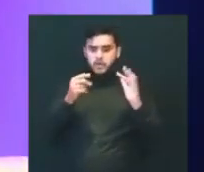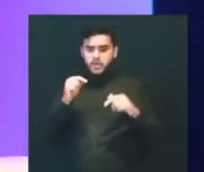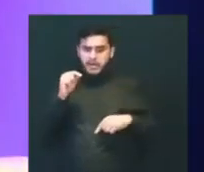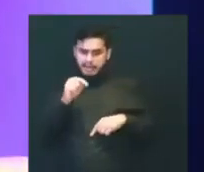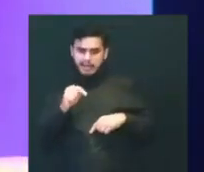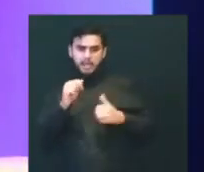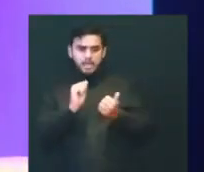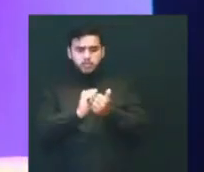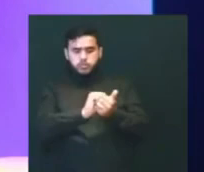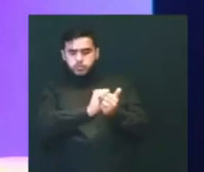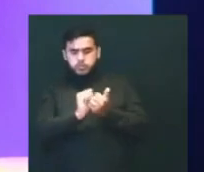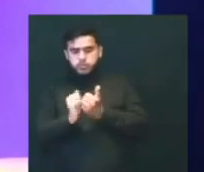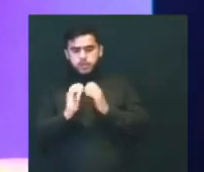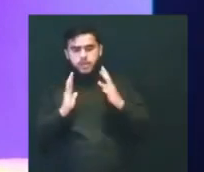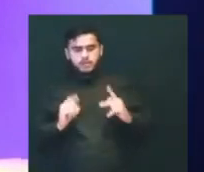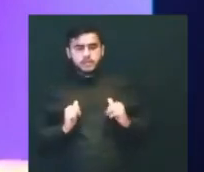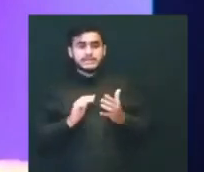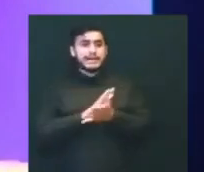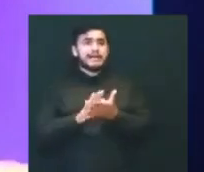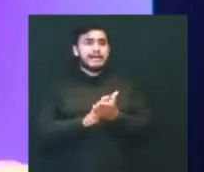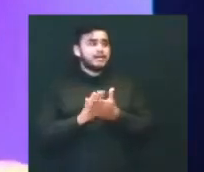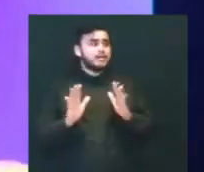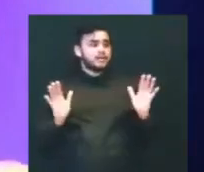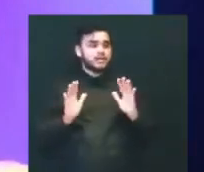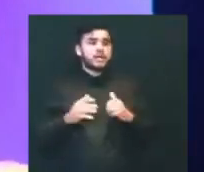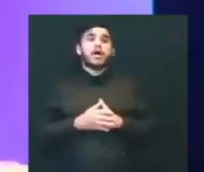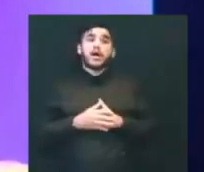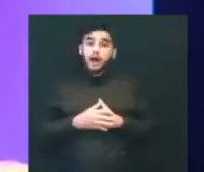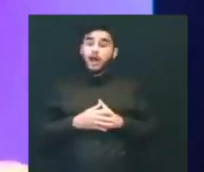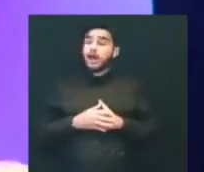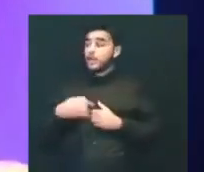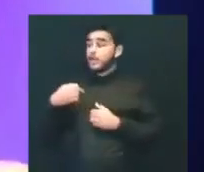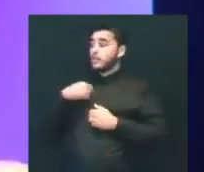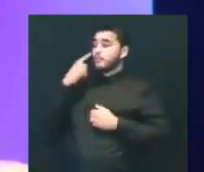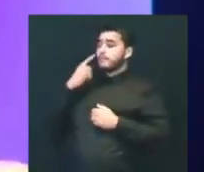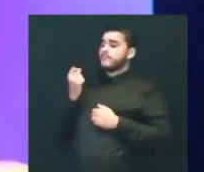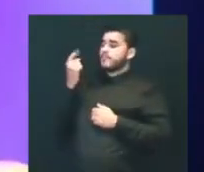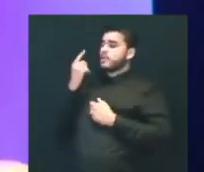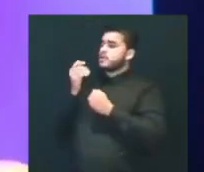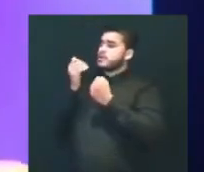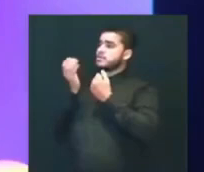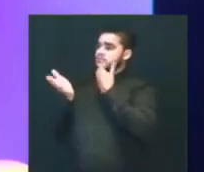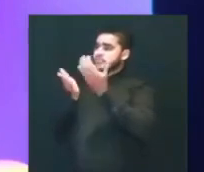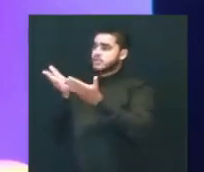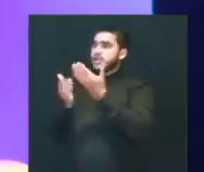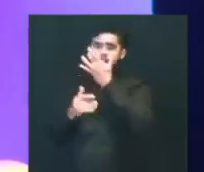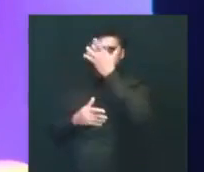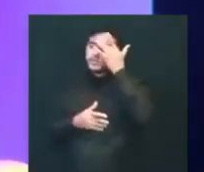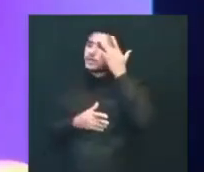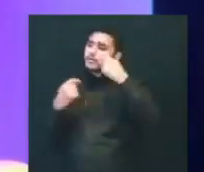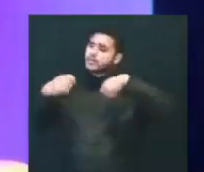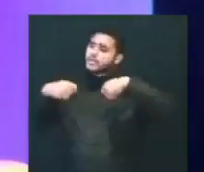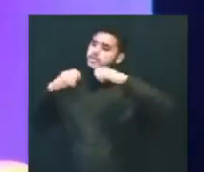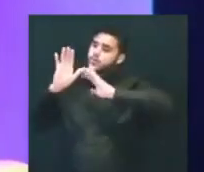que abordar ele nesses pequenos detalhes, que às vezes a gente acha que a pessoa já sabe, já